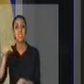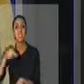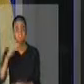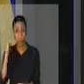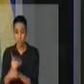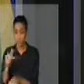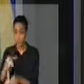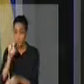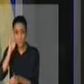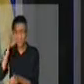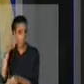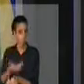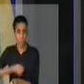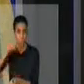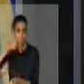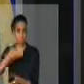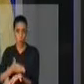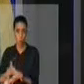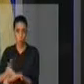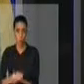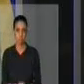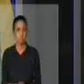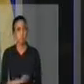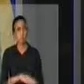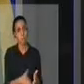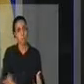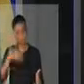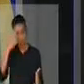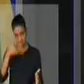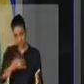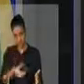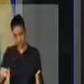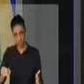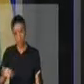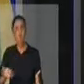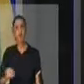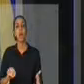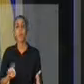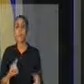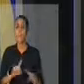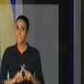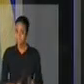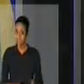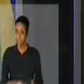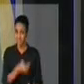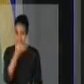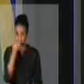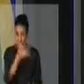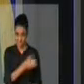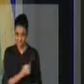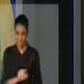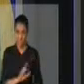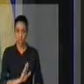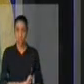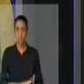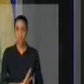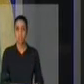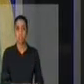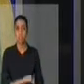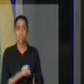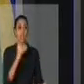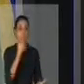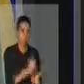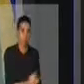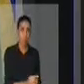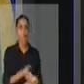primeiro passo. A lei dos 60 dias, é bom lembrar, conta a partir do momento em que você tem o diagnóstico. Então, se nós protelamos o diagnóstico,